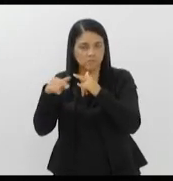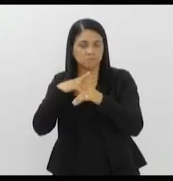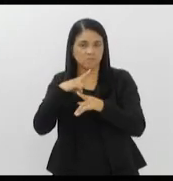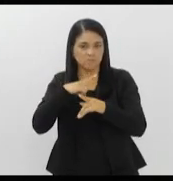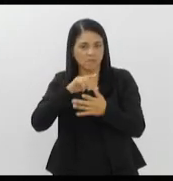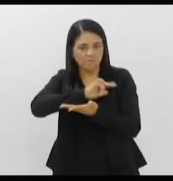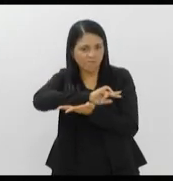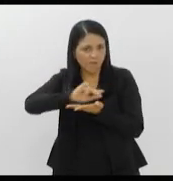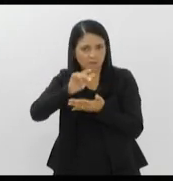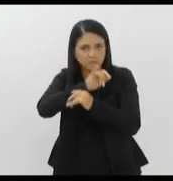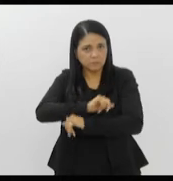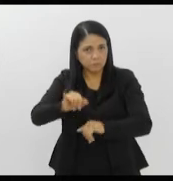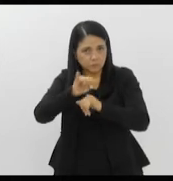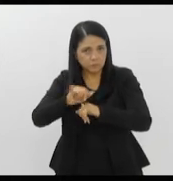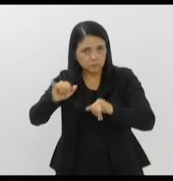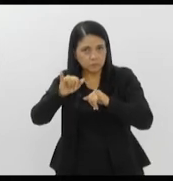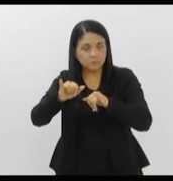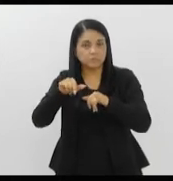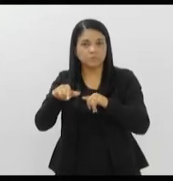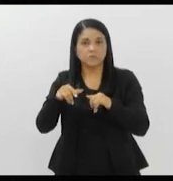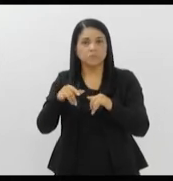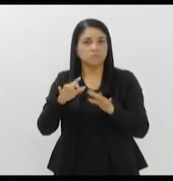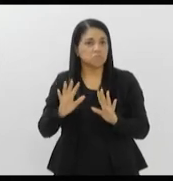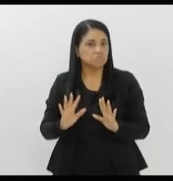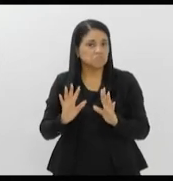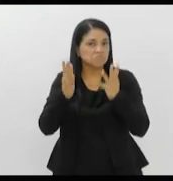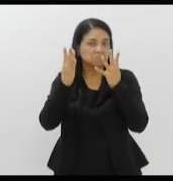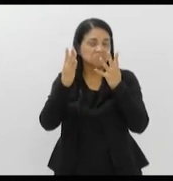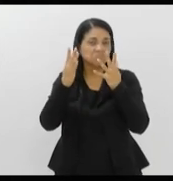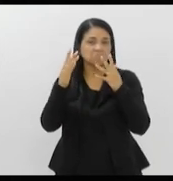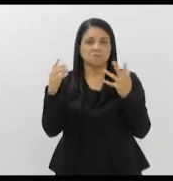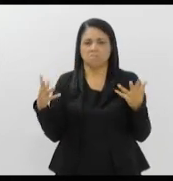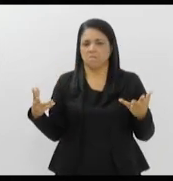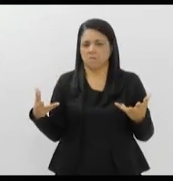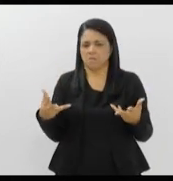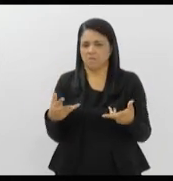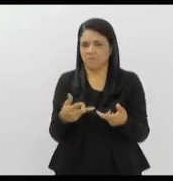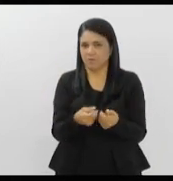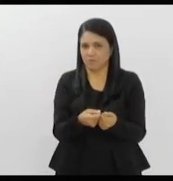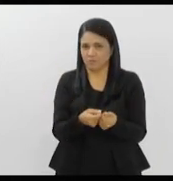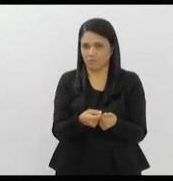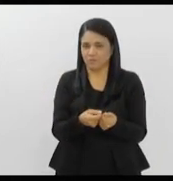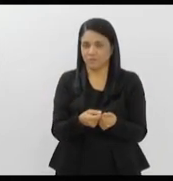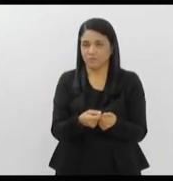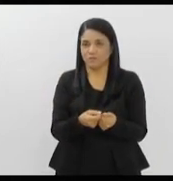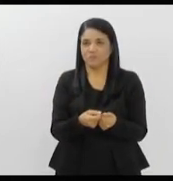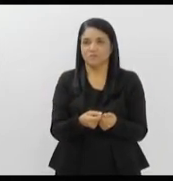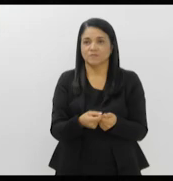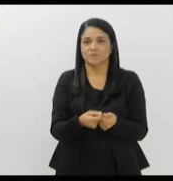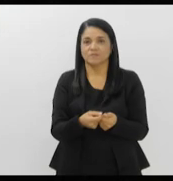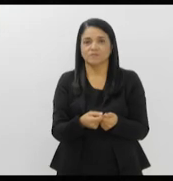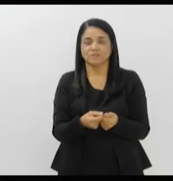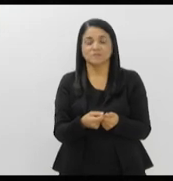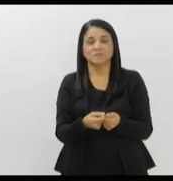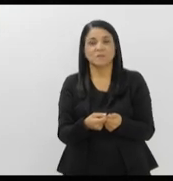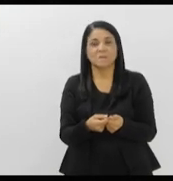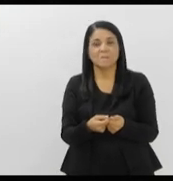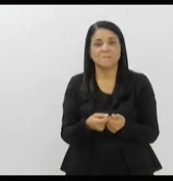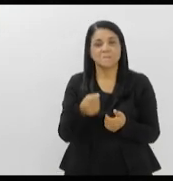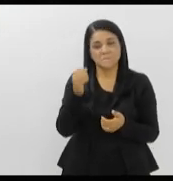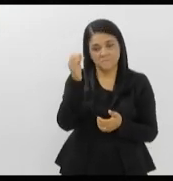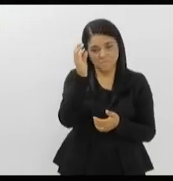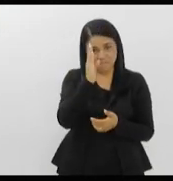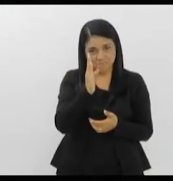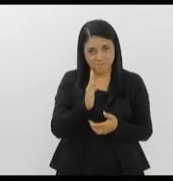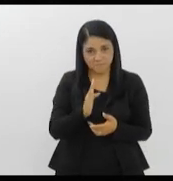publicidade, já seria um evento magnífico. Ter ultrapassado por pequena margem, segundo a